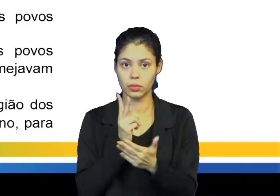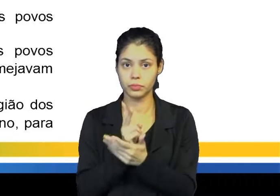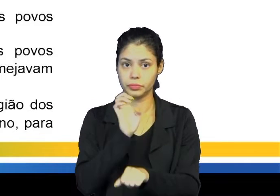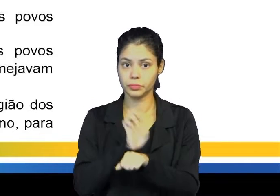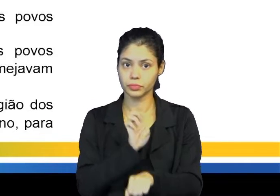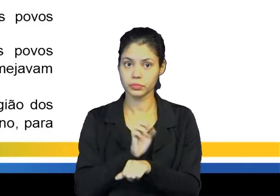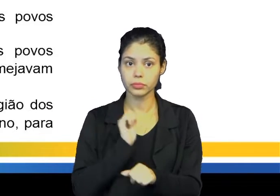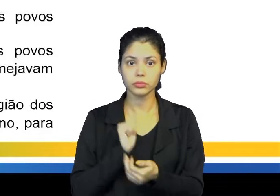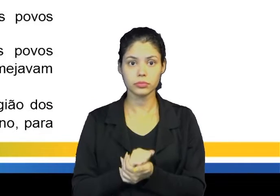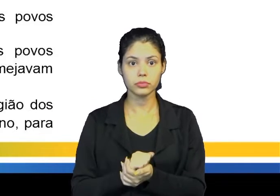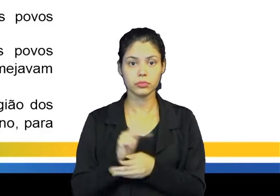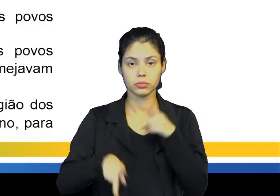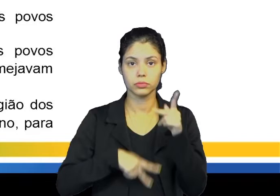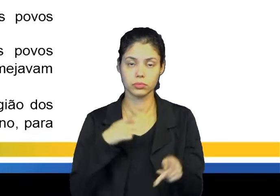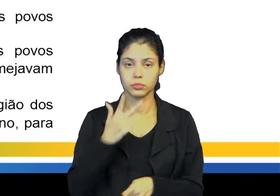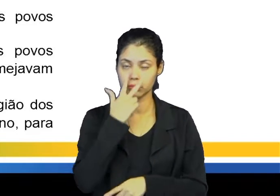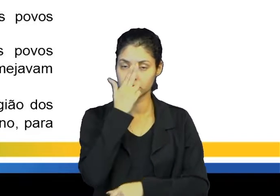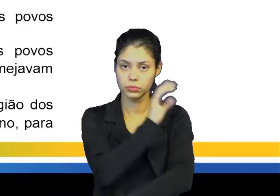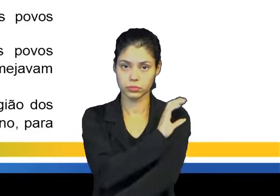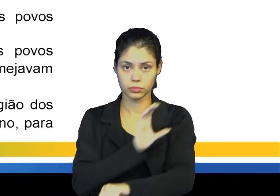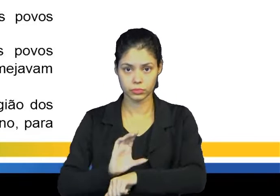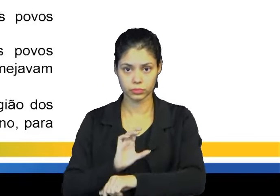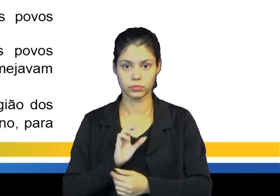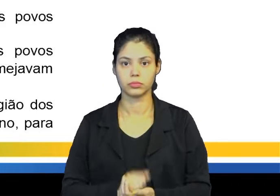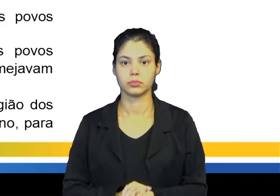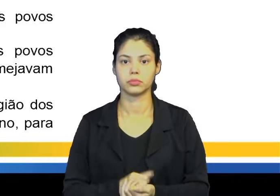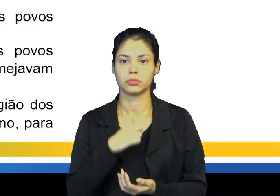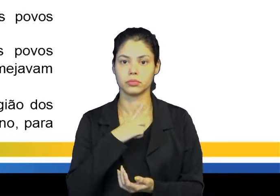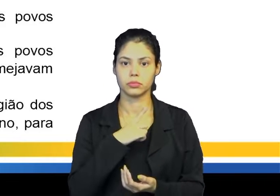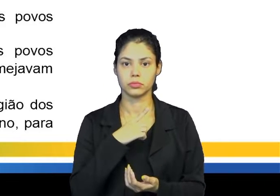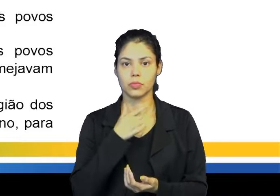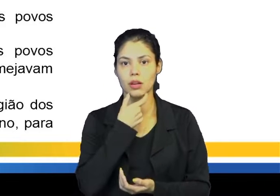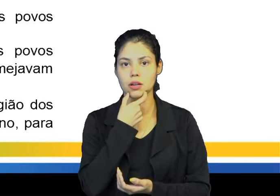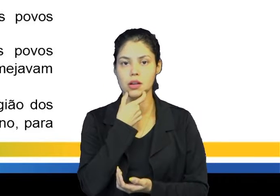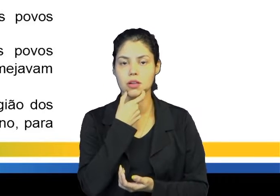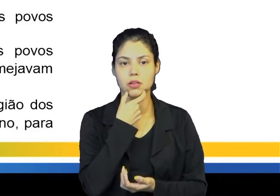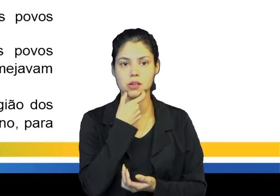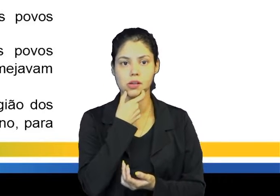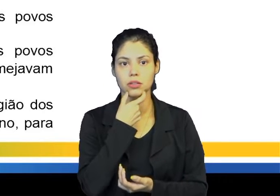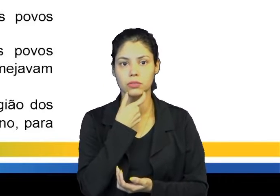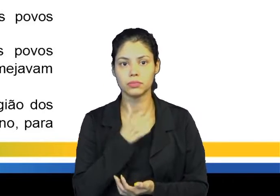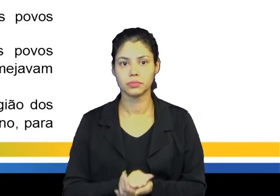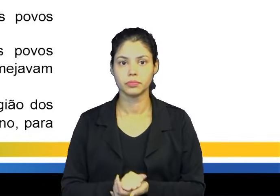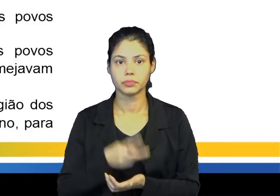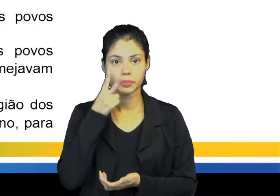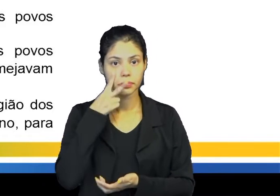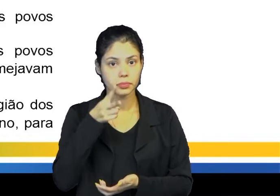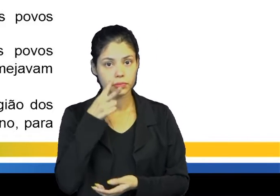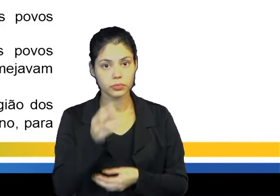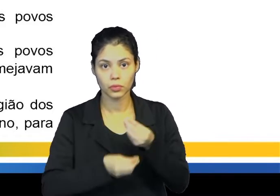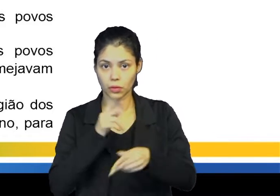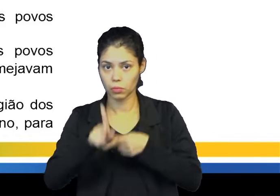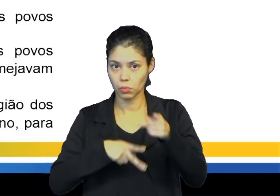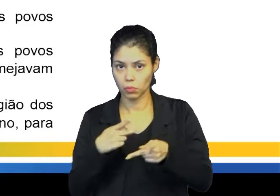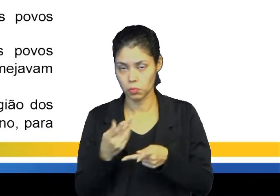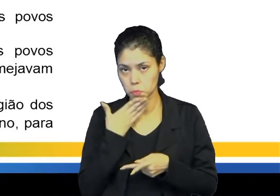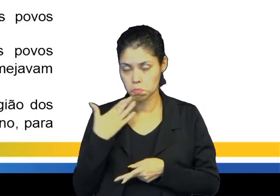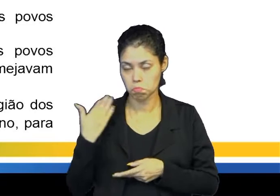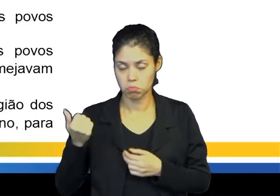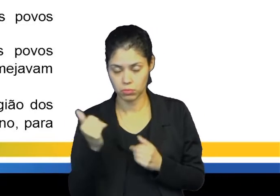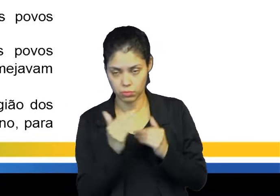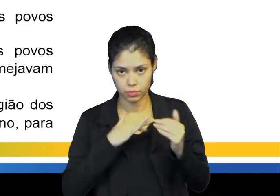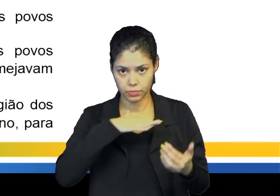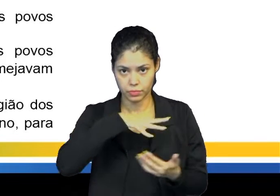estado, povos e culturas semelhantes. A gente tinha os ingleses, que se viam como o povo mais civilizado do